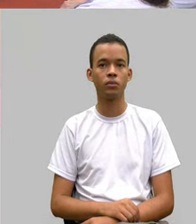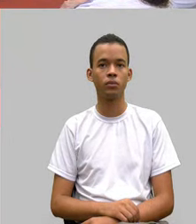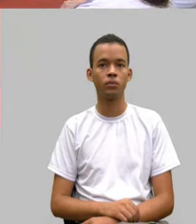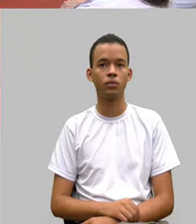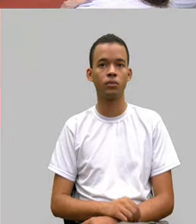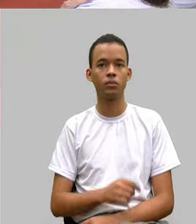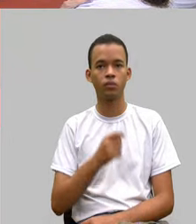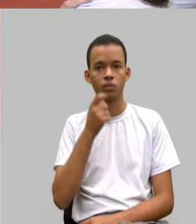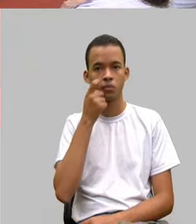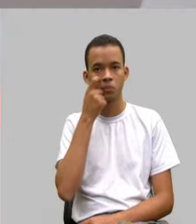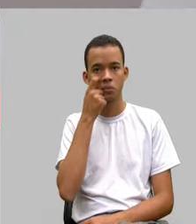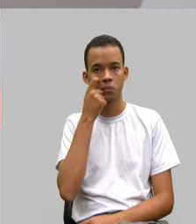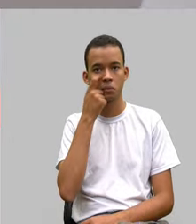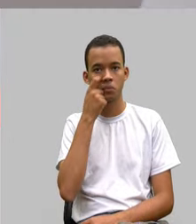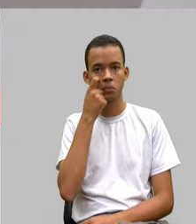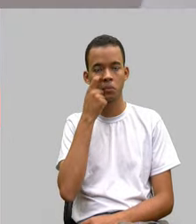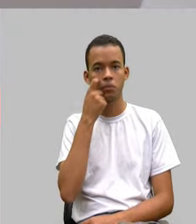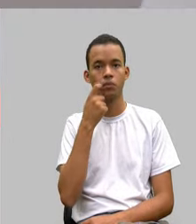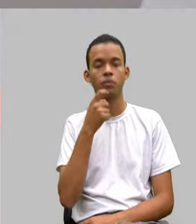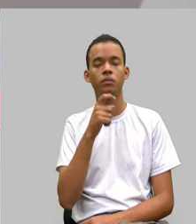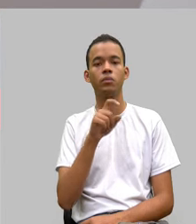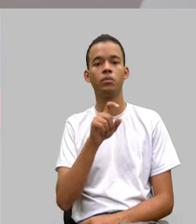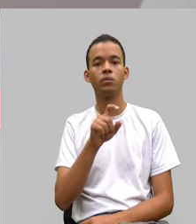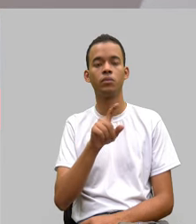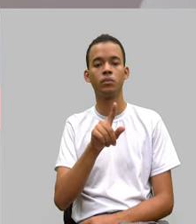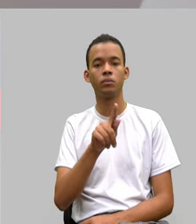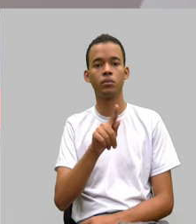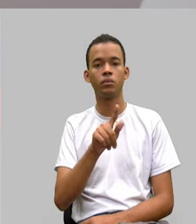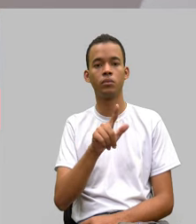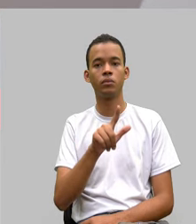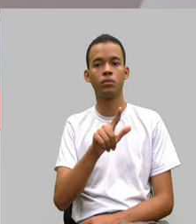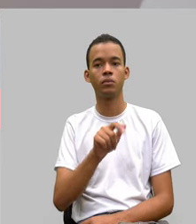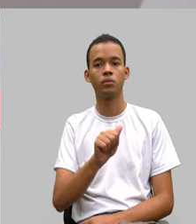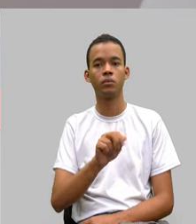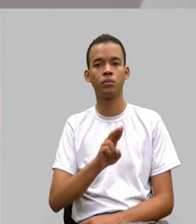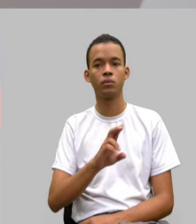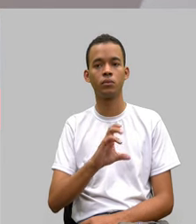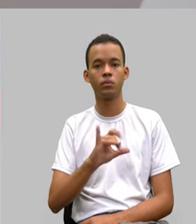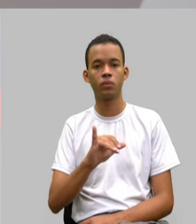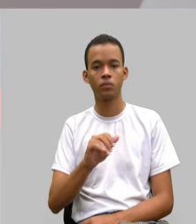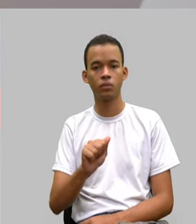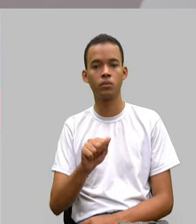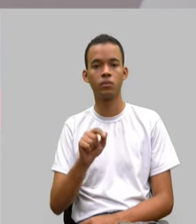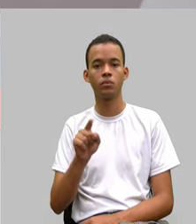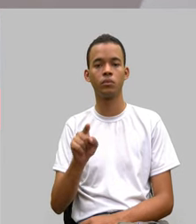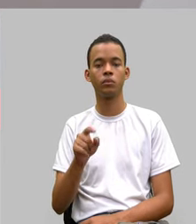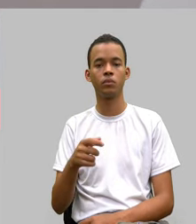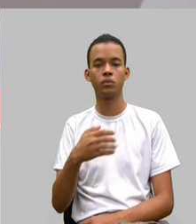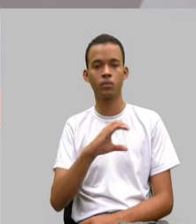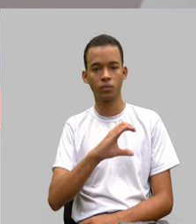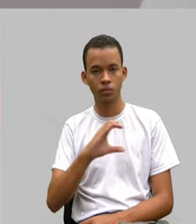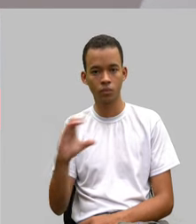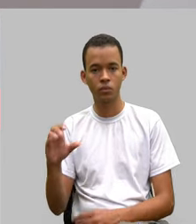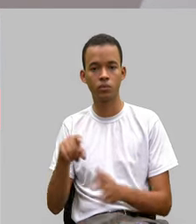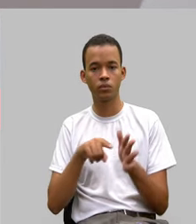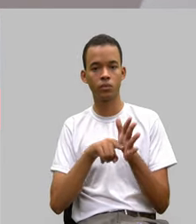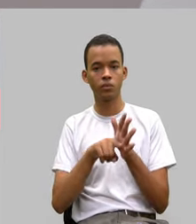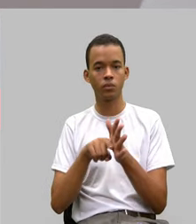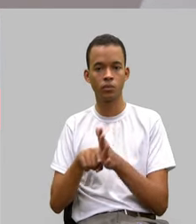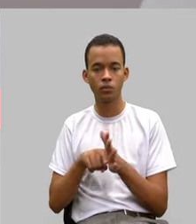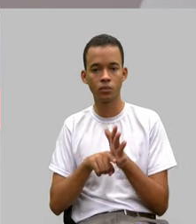Gerais glácia do Carmo Xavier coordenadora de pesquisa inovação e pós-graduação do